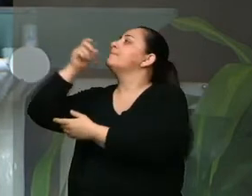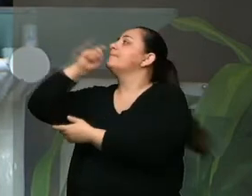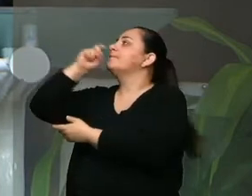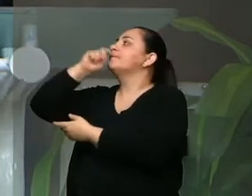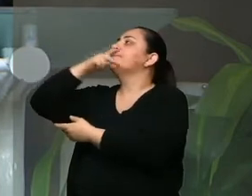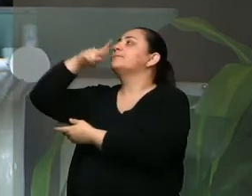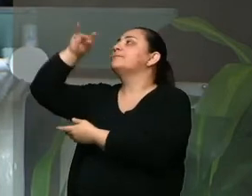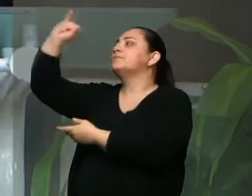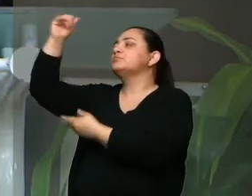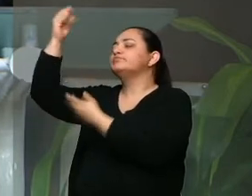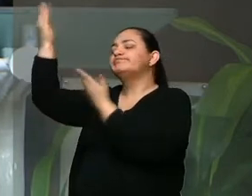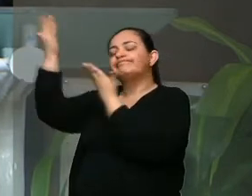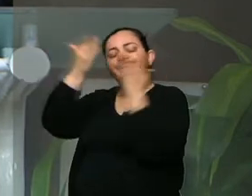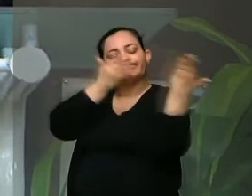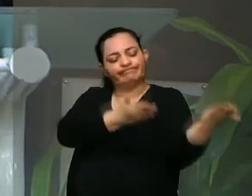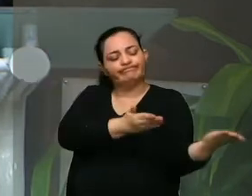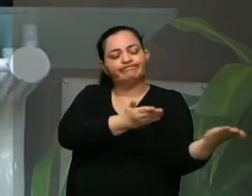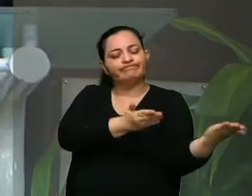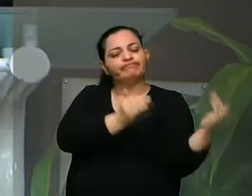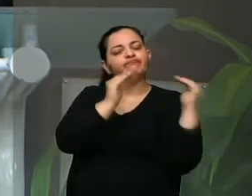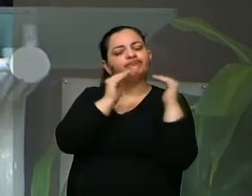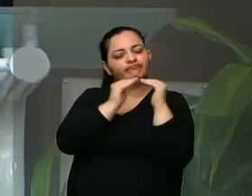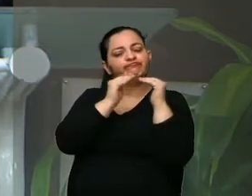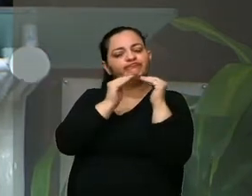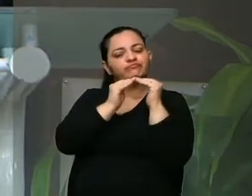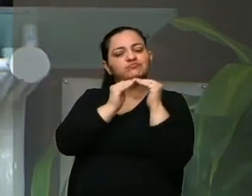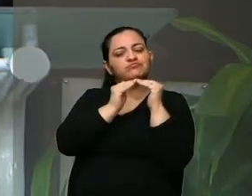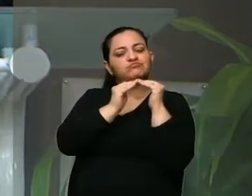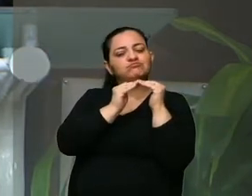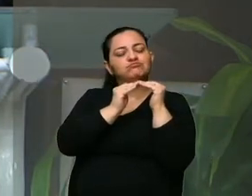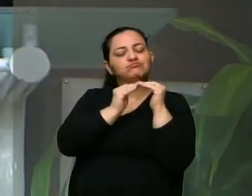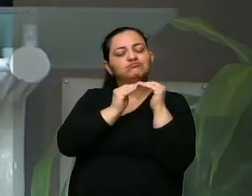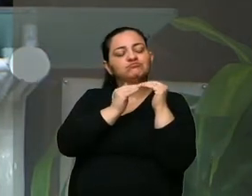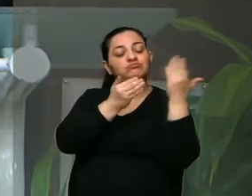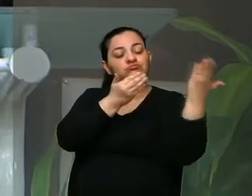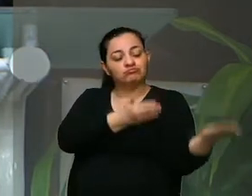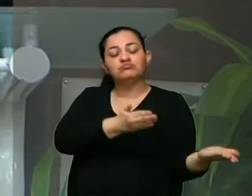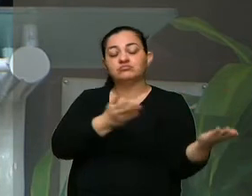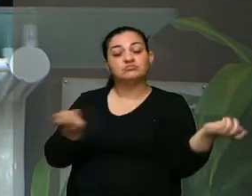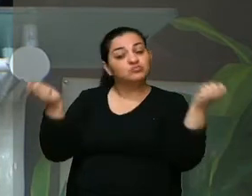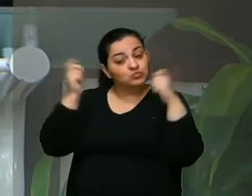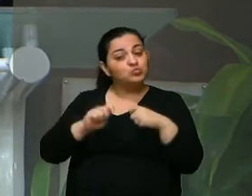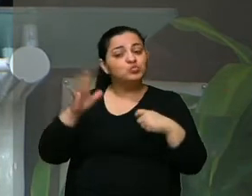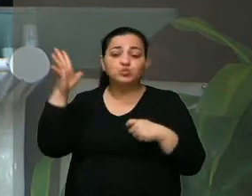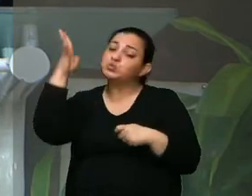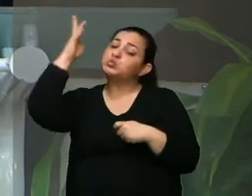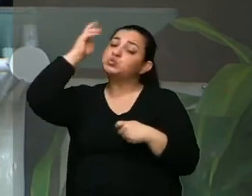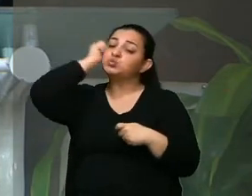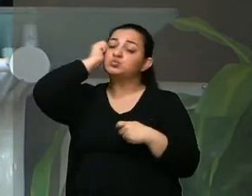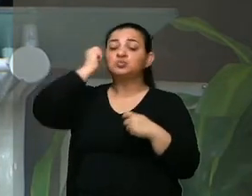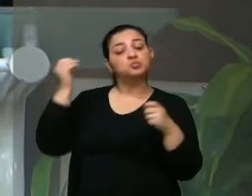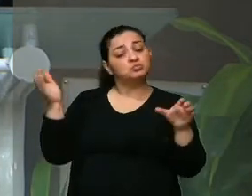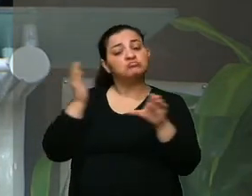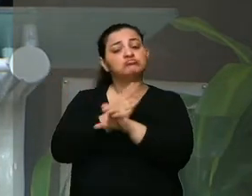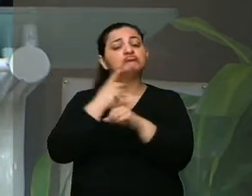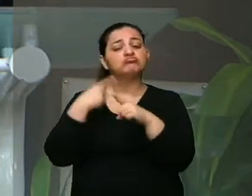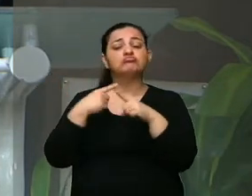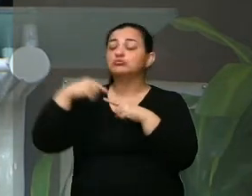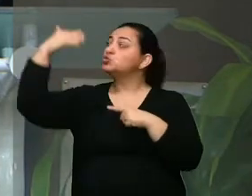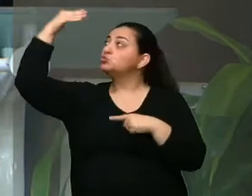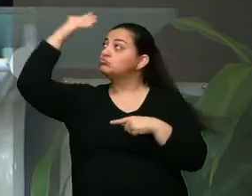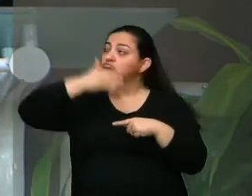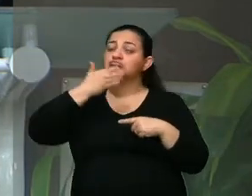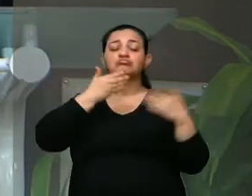é a tua cara ele pode receber a adoção porque ele provou